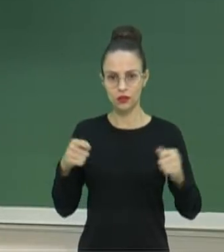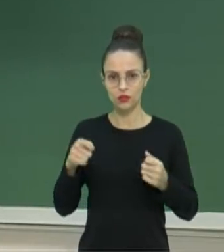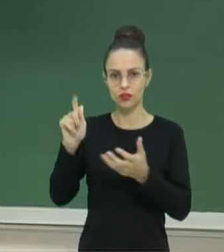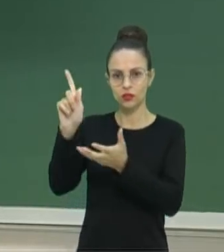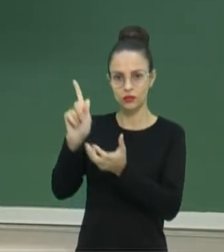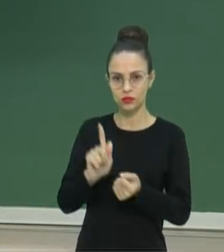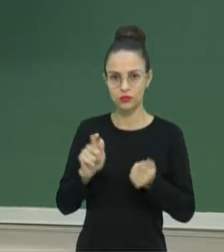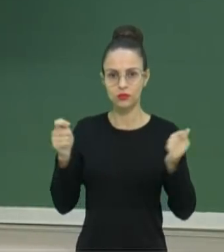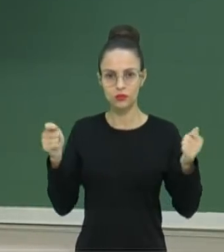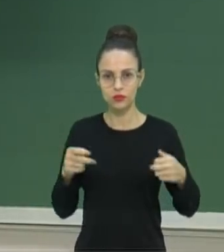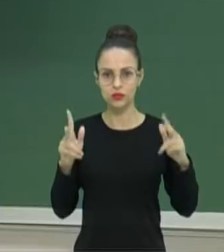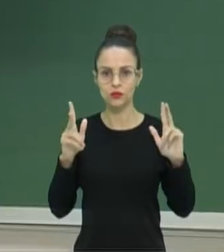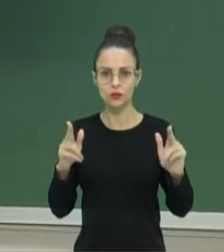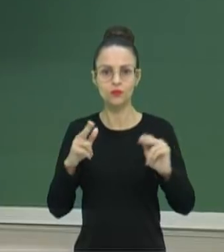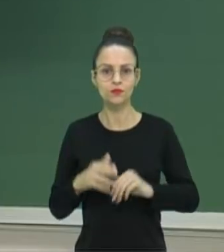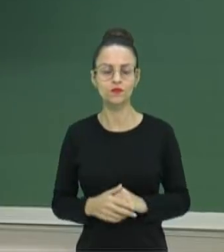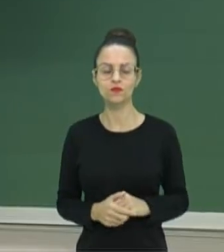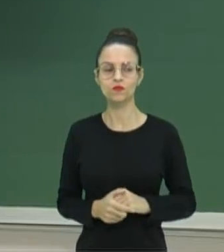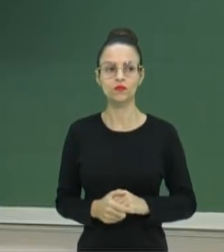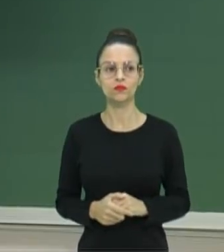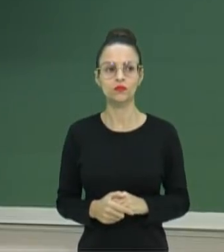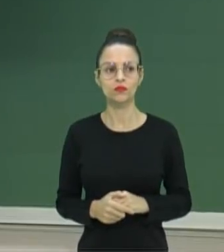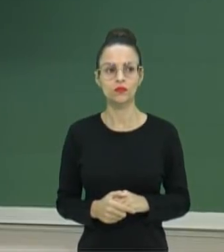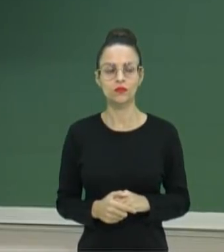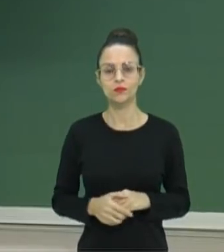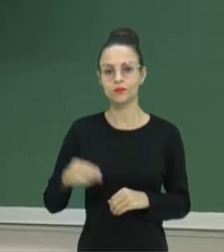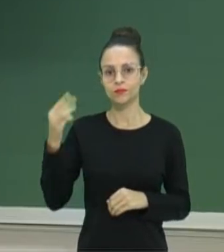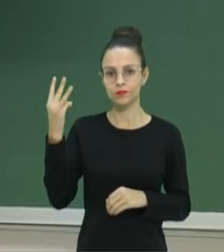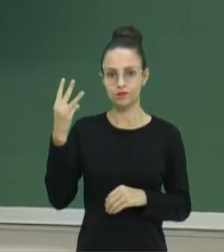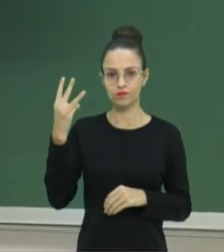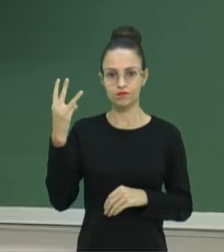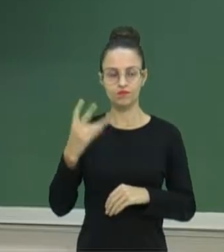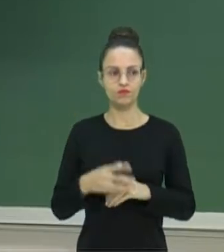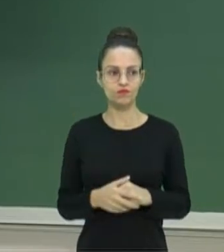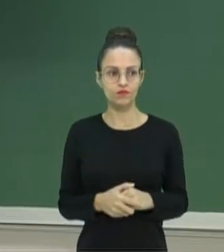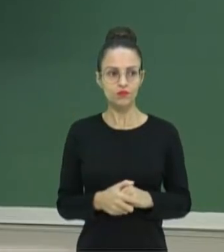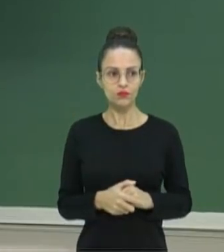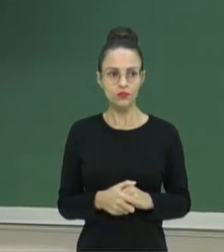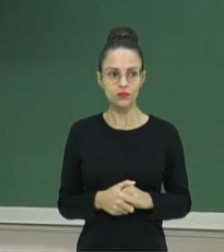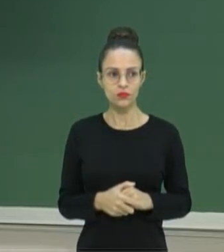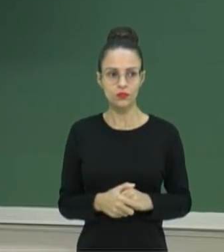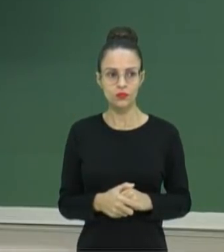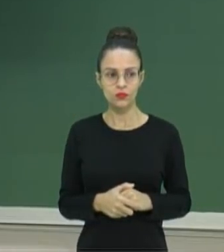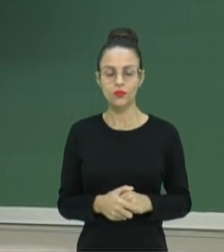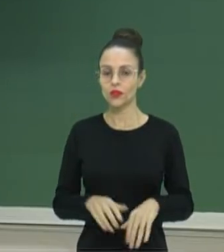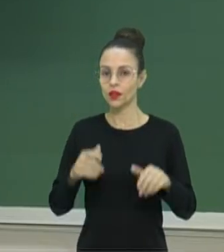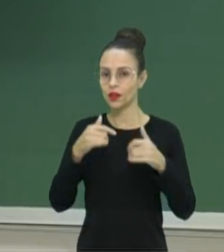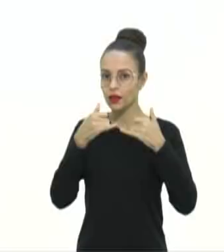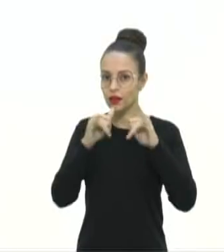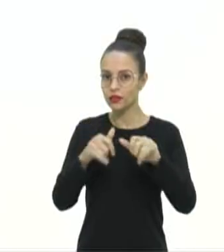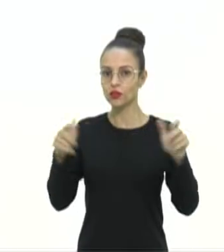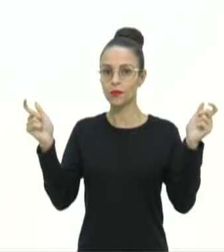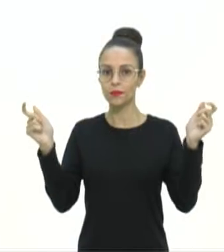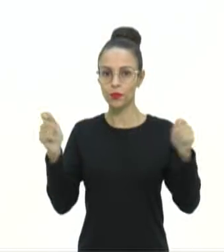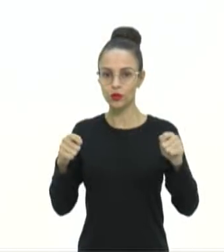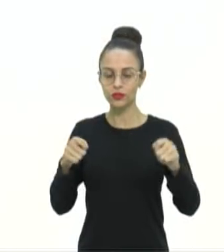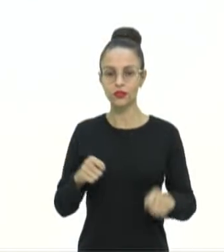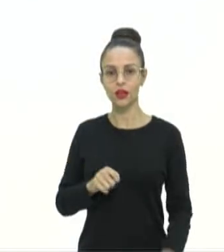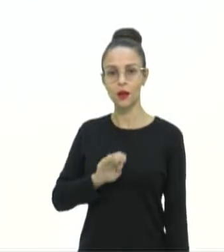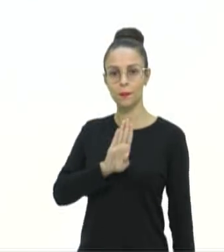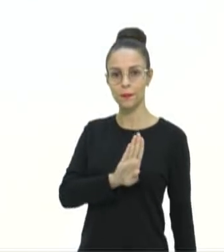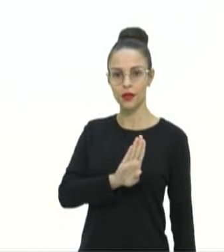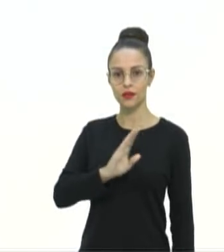gravitacional. Beleza? Veja o terceiro item. A energia potencial nos pontos